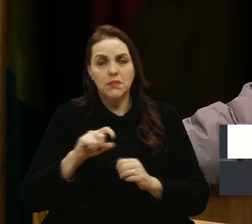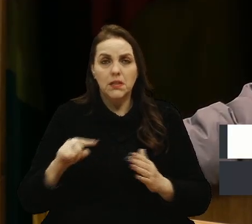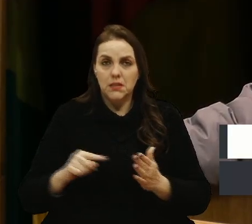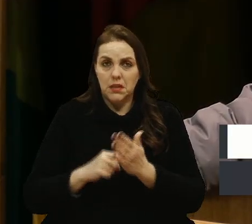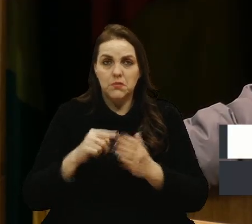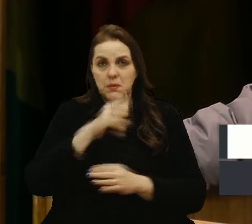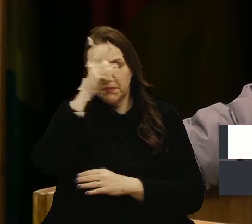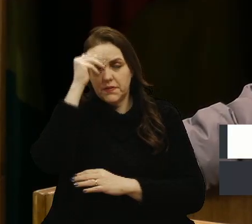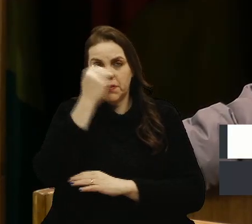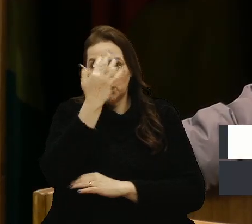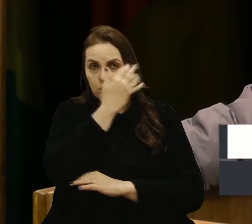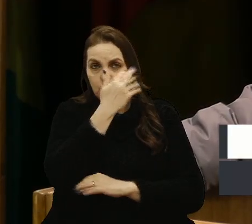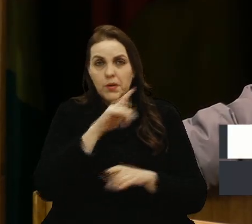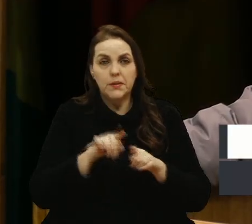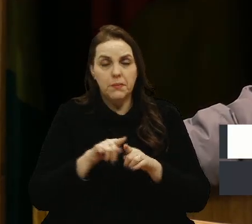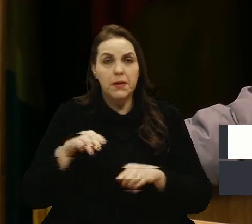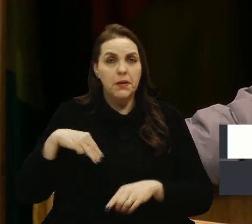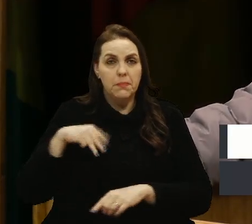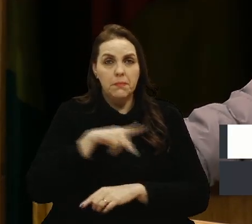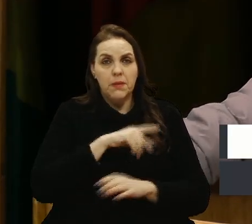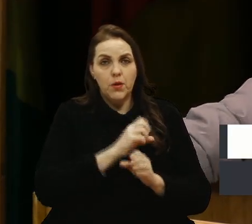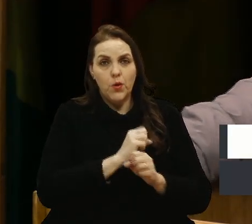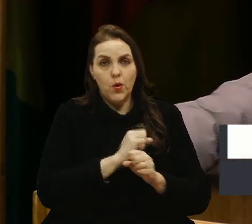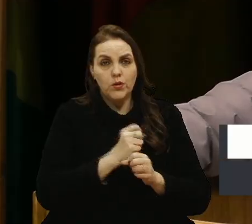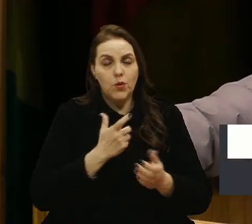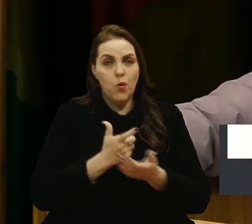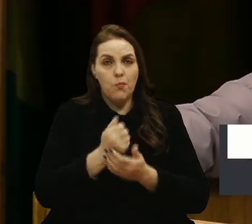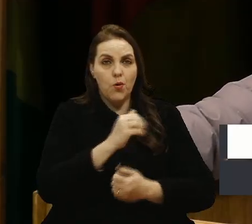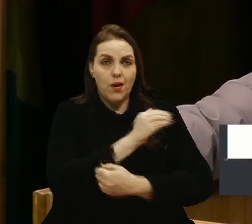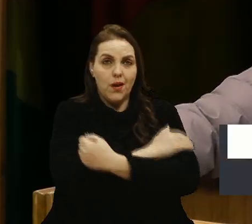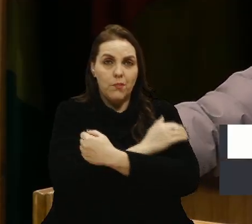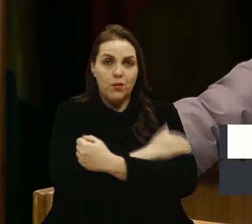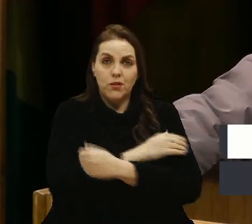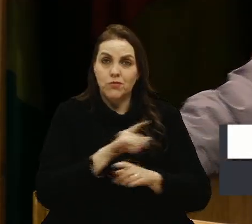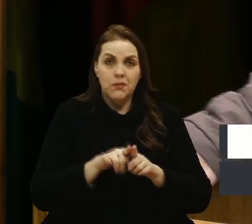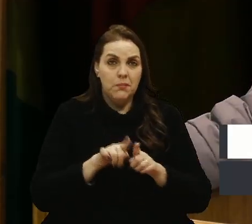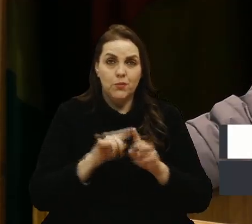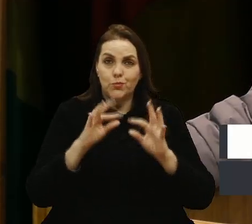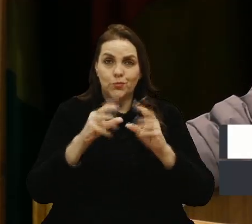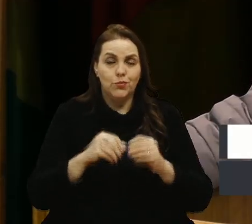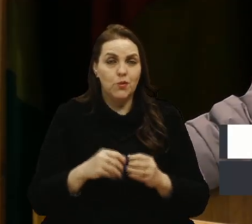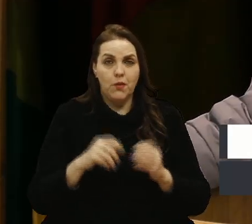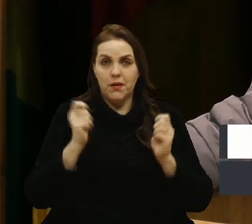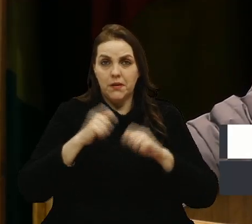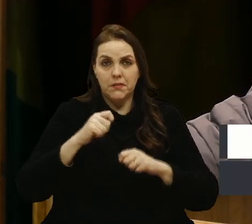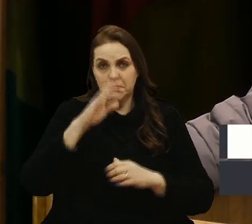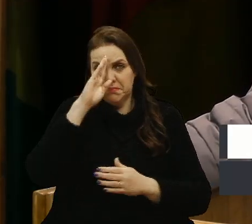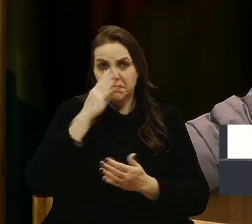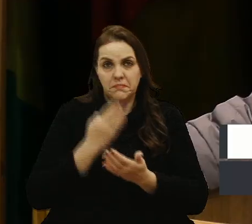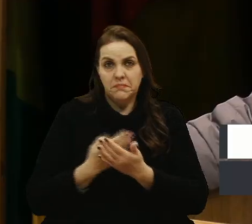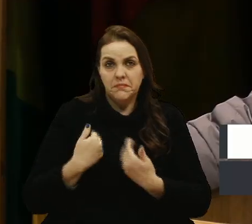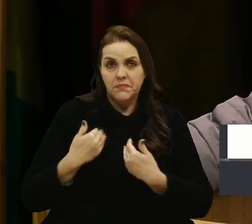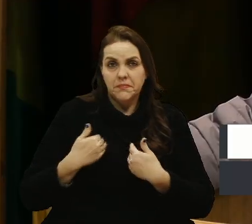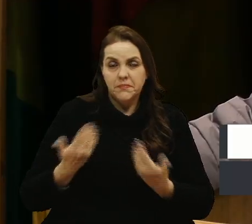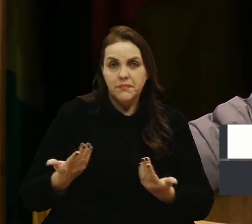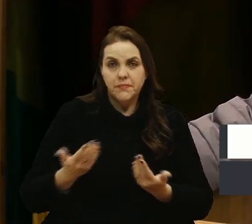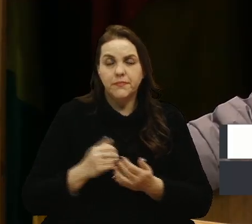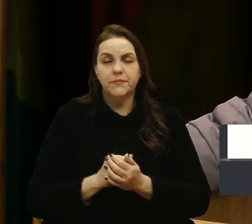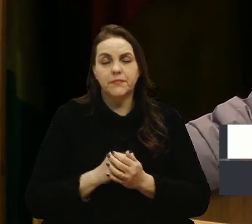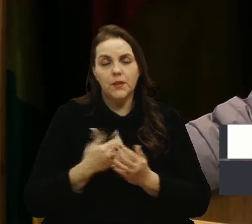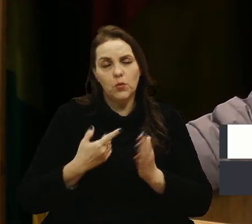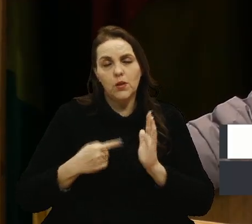ao Ministério Público de Contas em razão da compra de uma caminhonete, e tudo que eu acho que não é competência minha, promovo